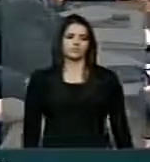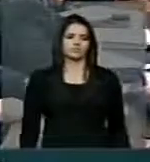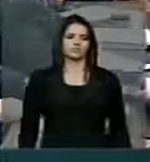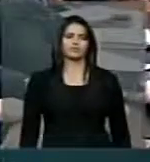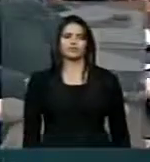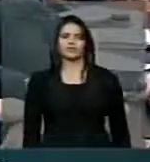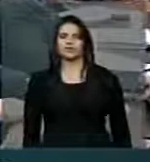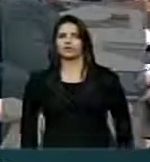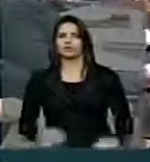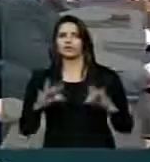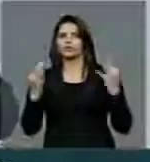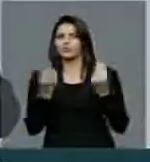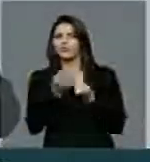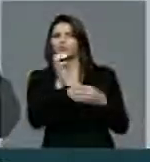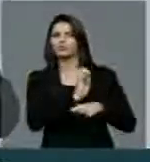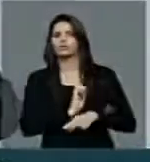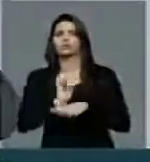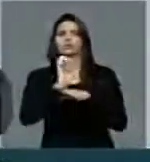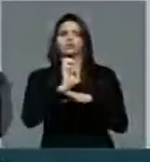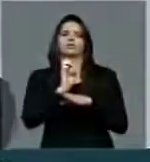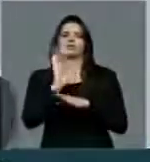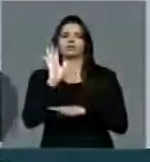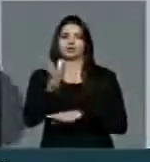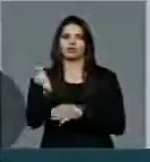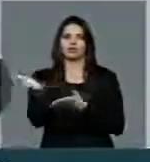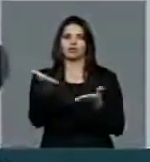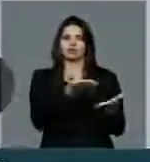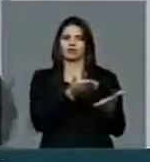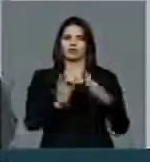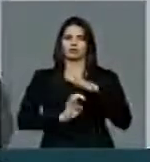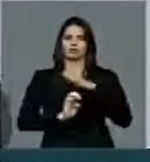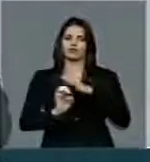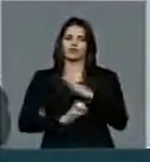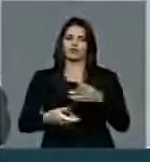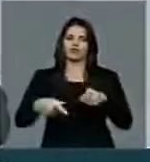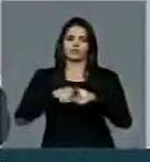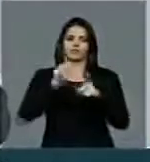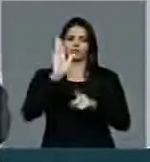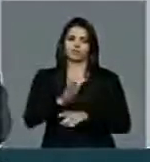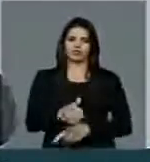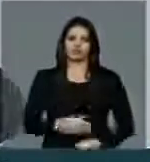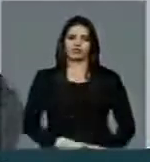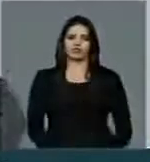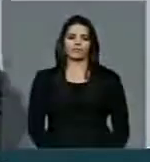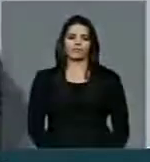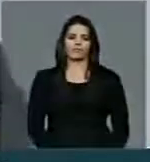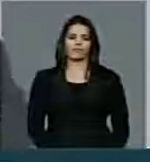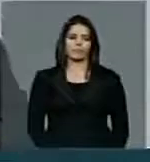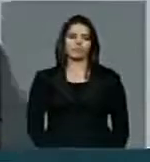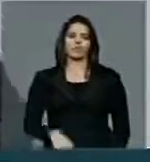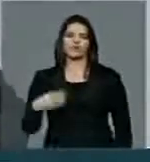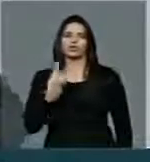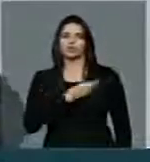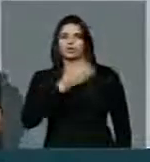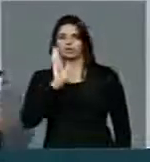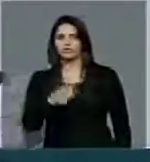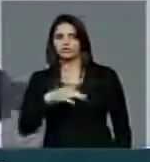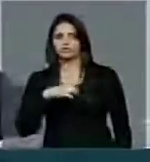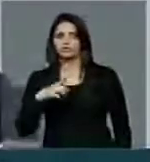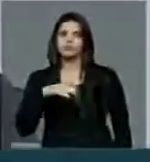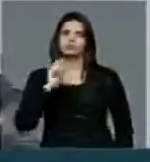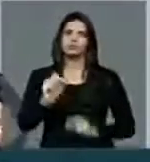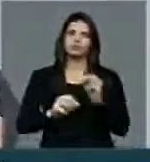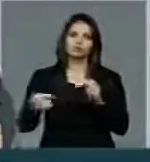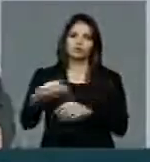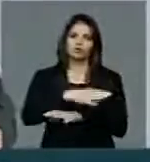Todos os estados já receberam. As entidades parceiras receberam as imagens. Nós já estabelecemos agora o